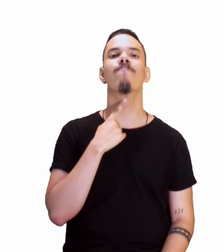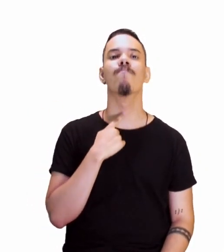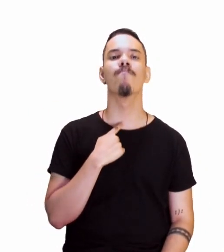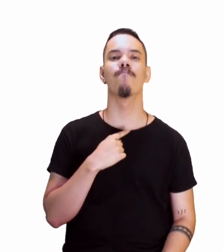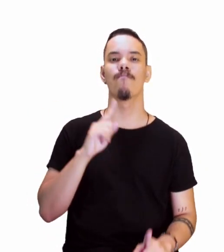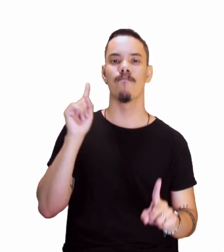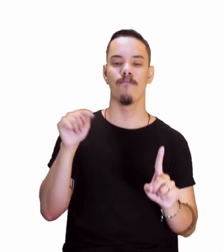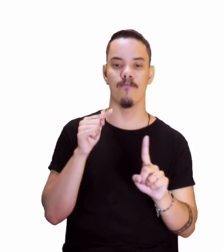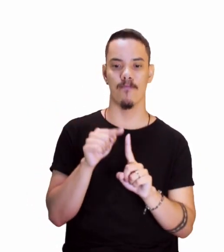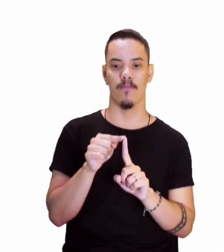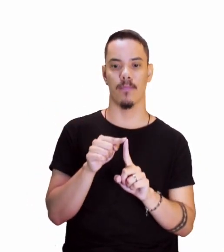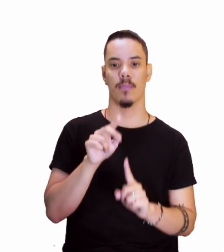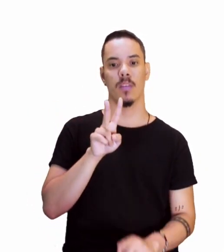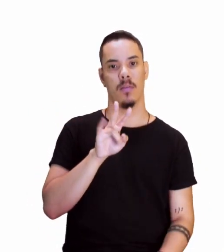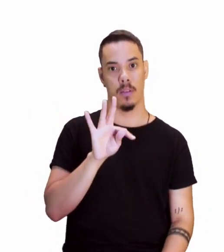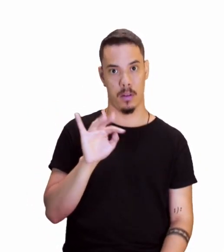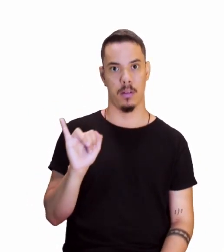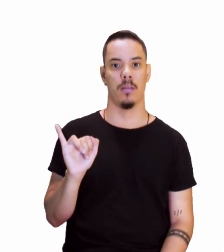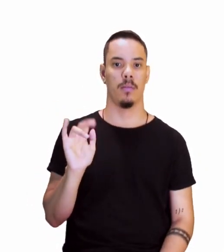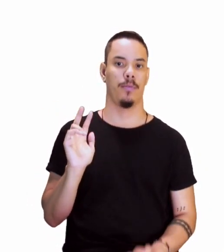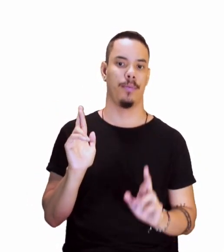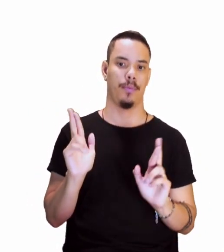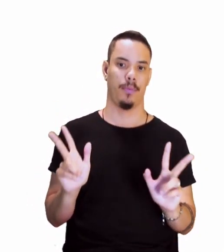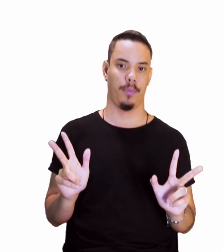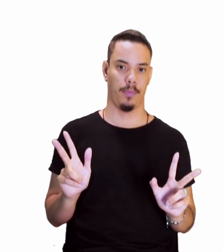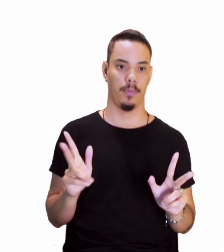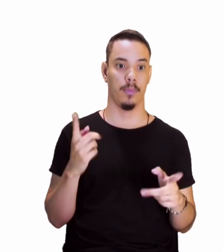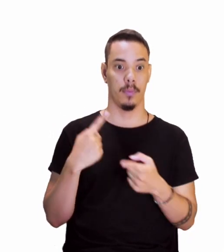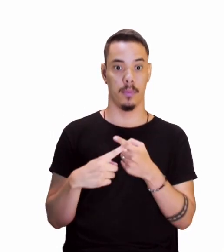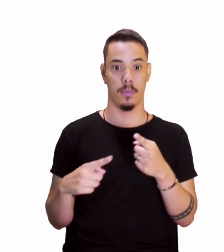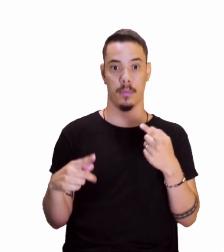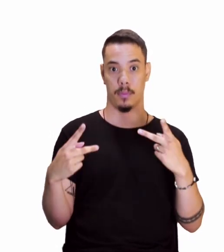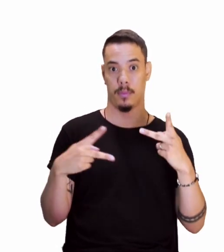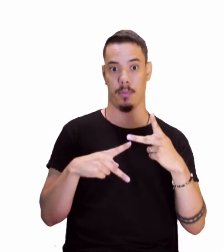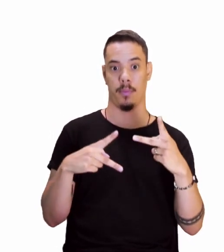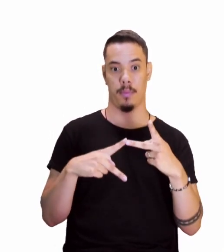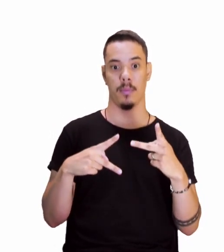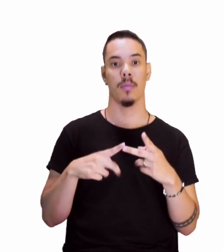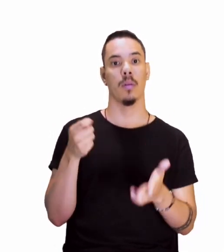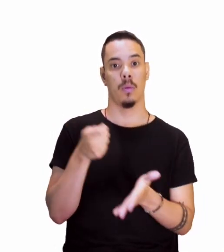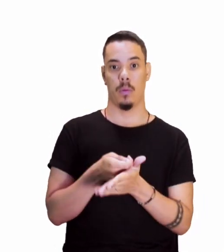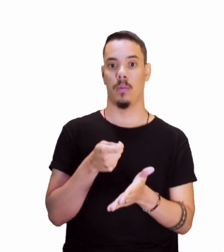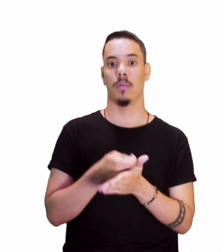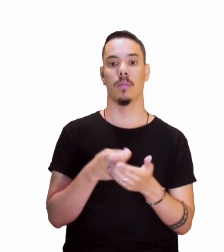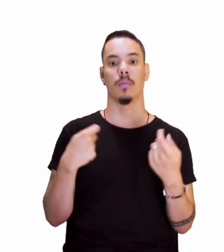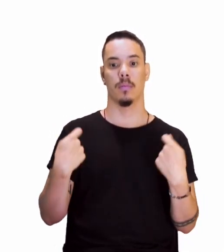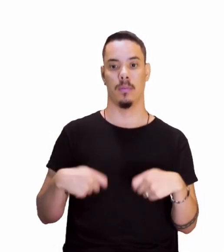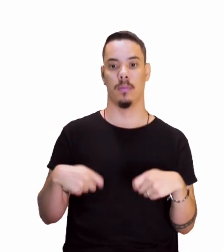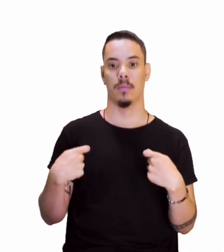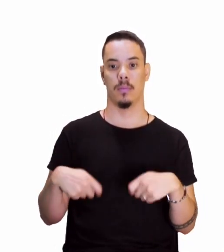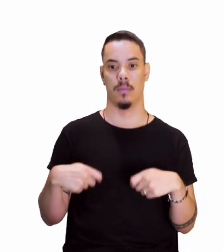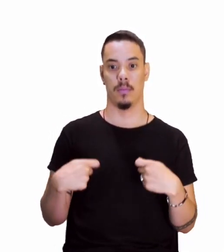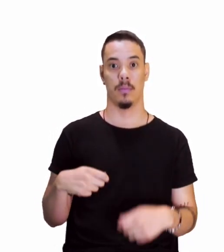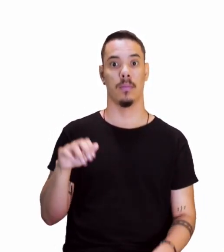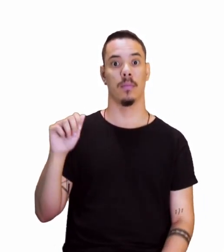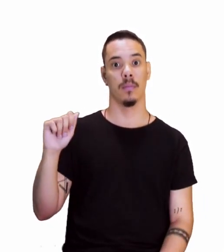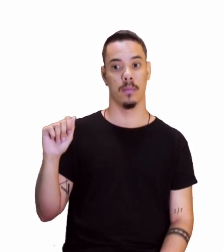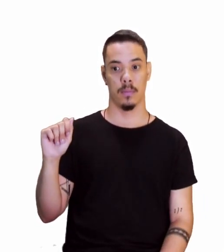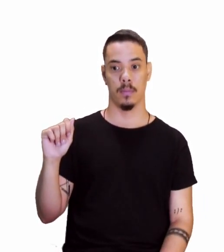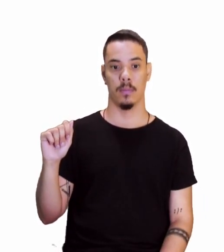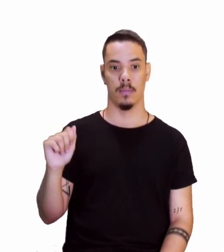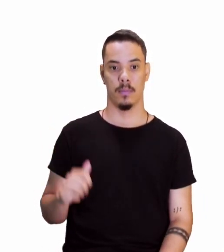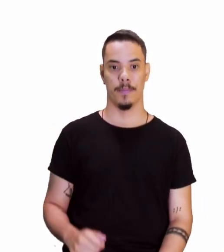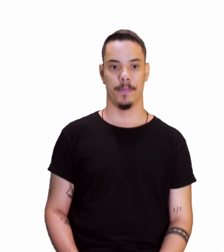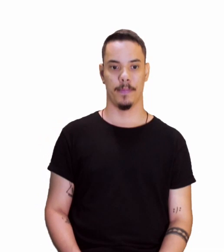almejar, pretender. Ele vai exigir a preposição e essa preposição vai ser a preposição a,